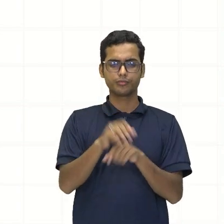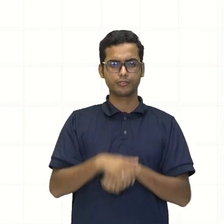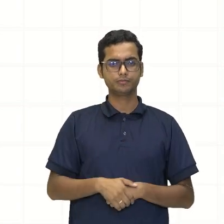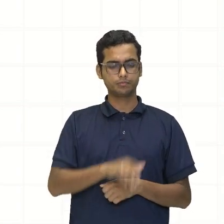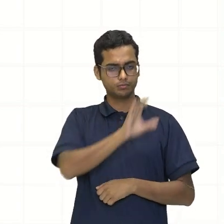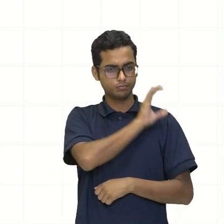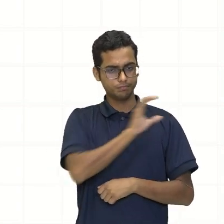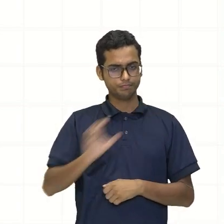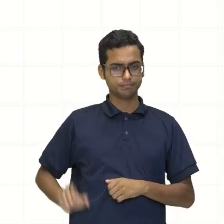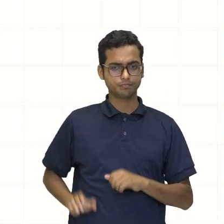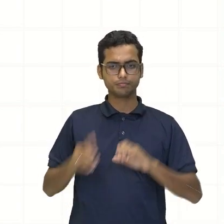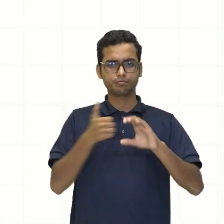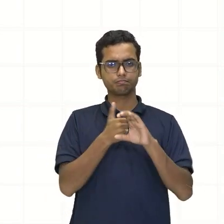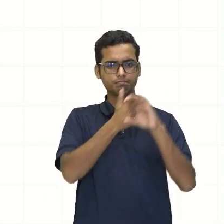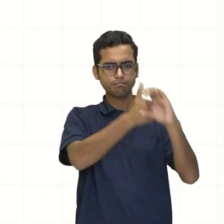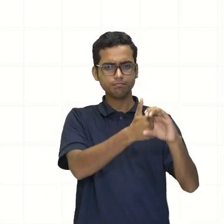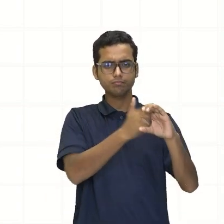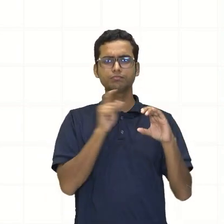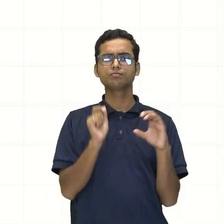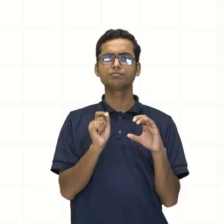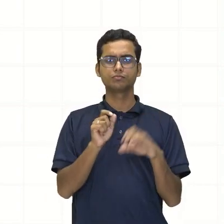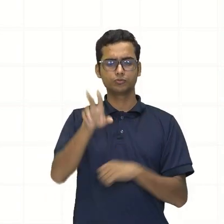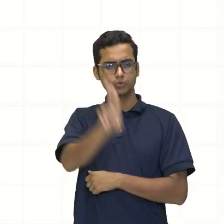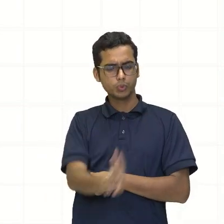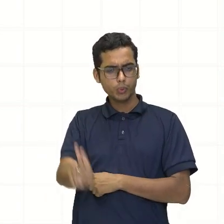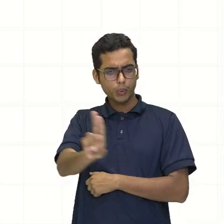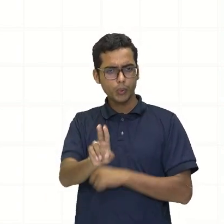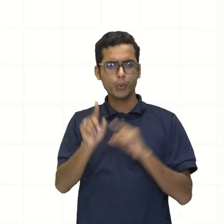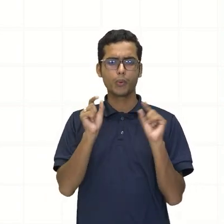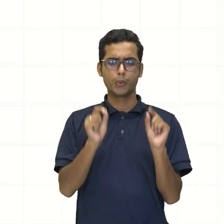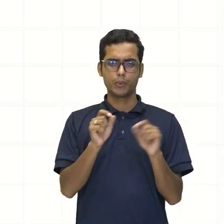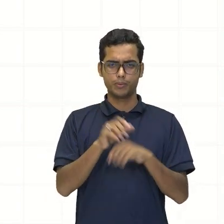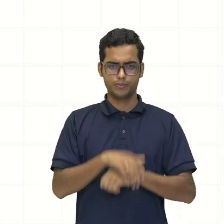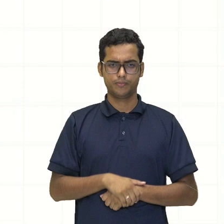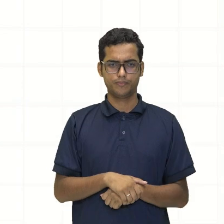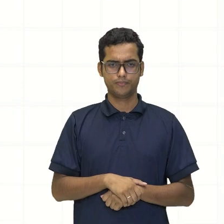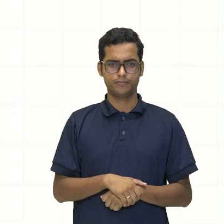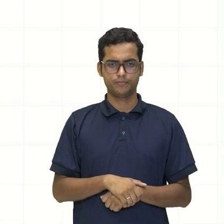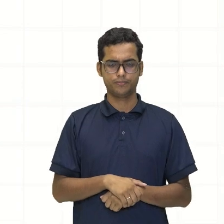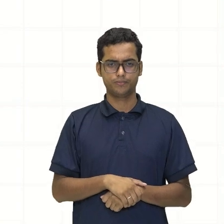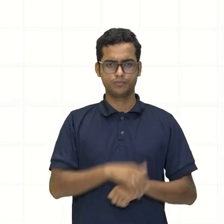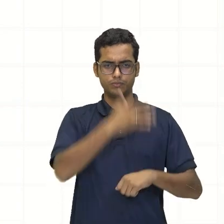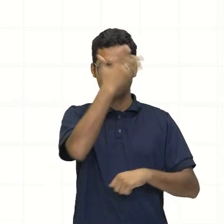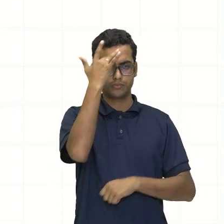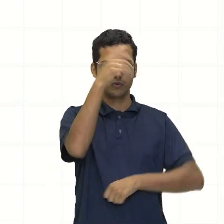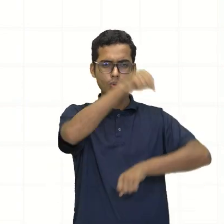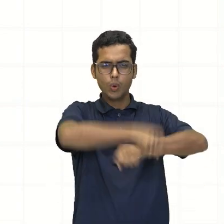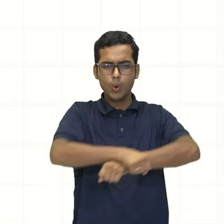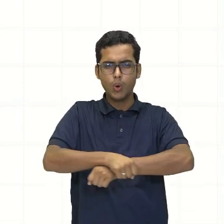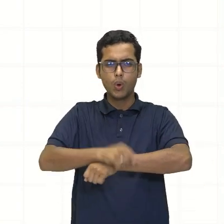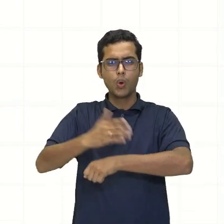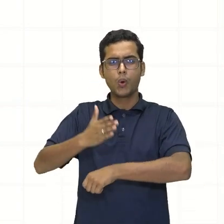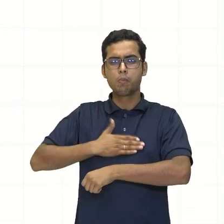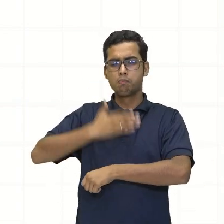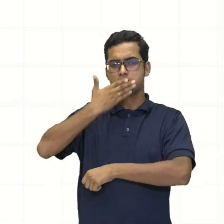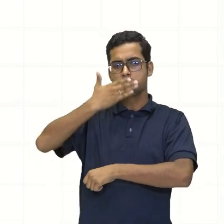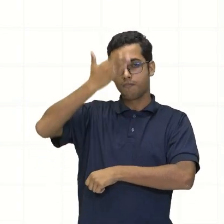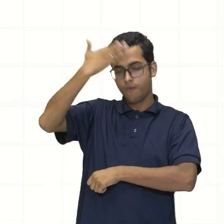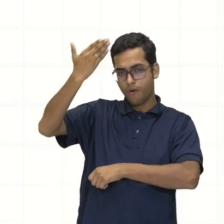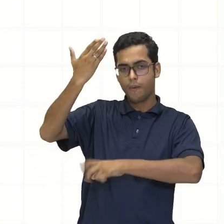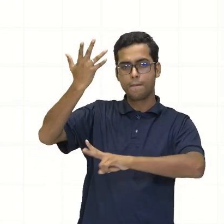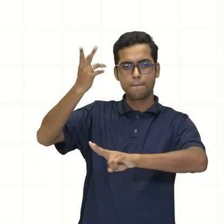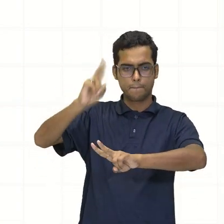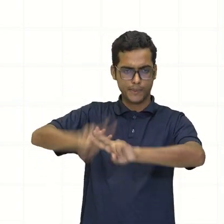vão defender é justamente a utilização de escravizados muçulmanos